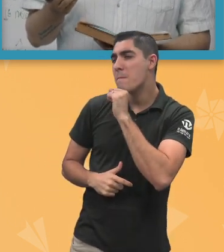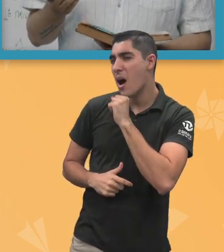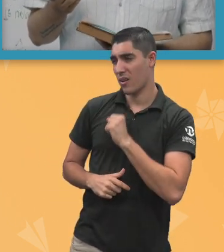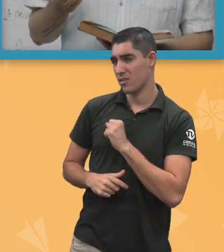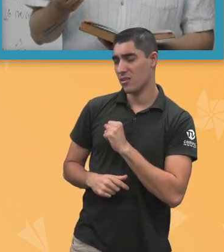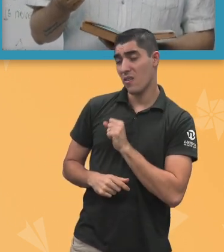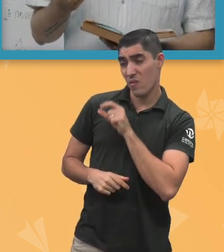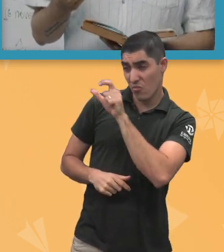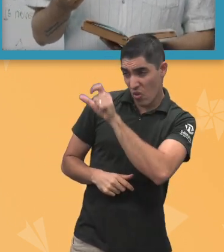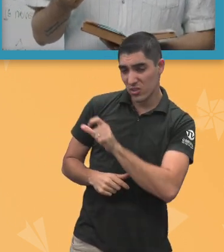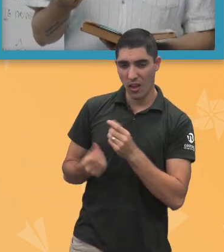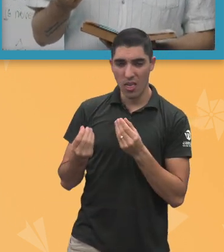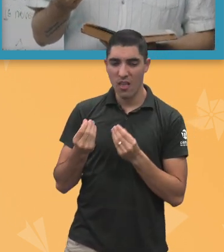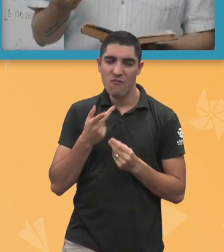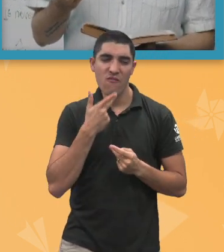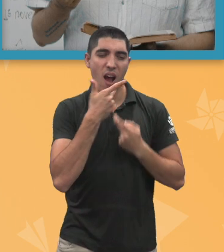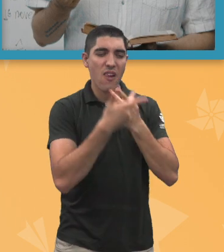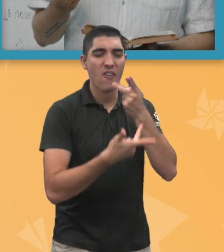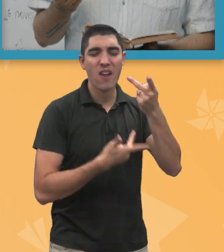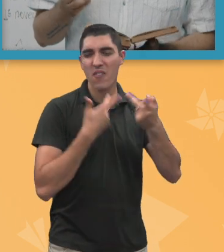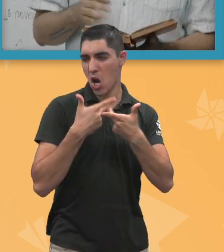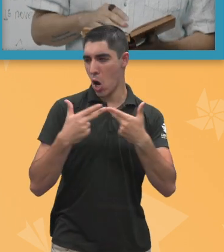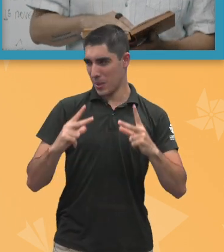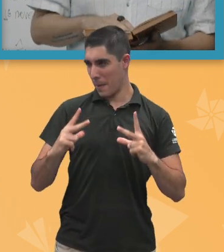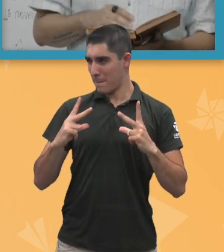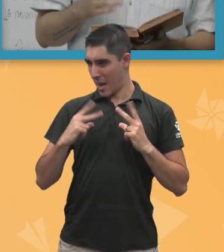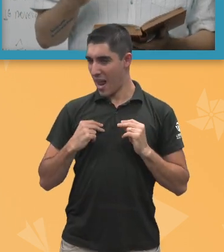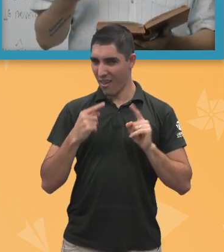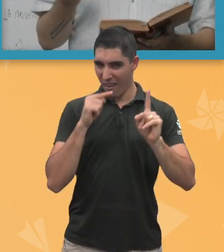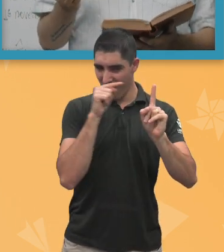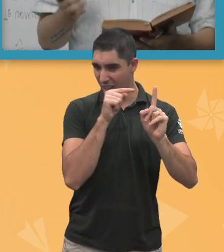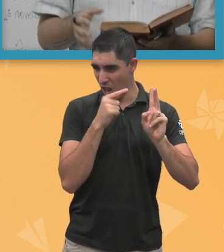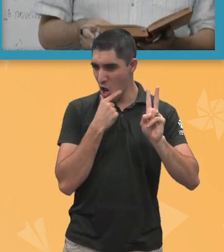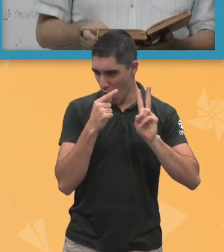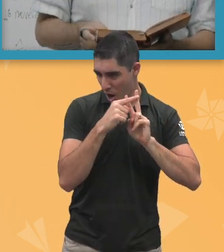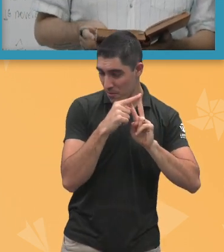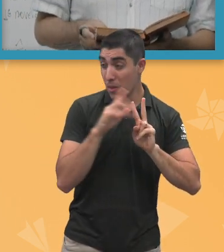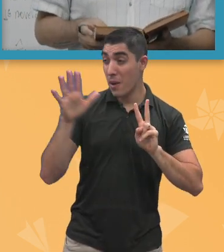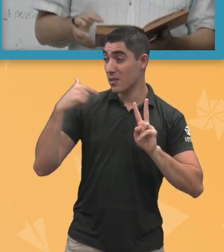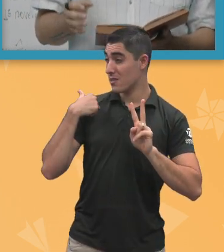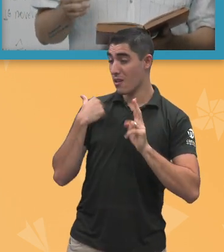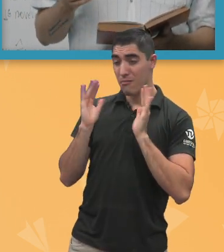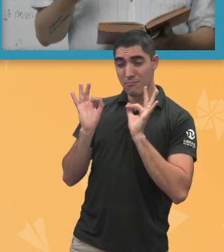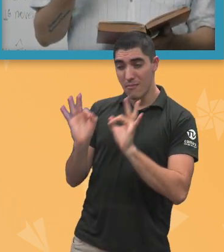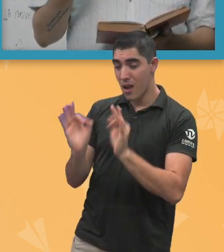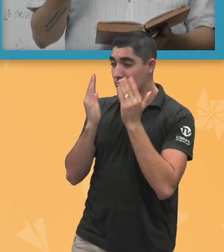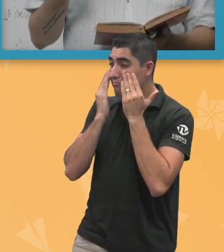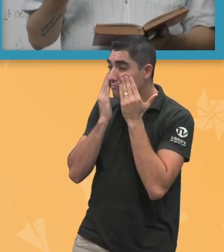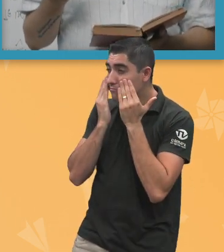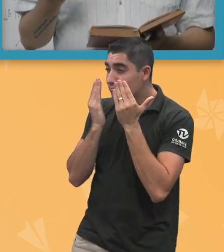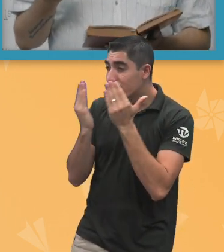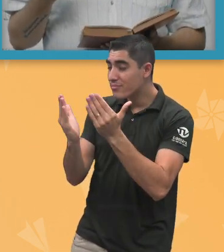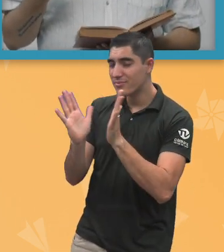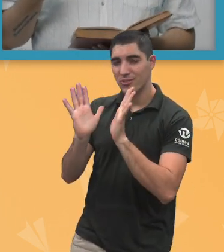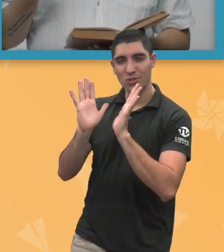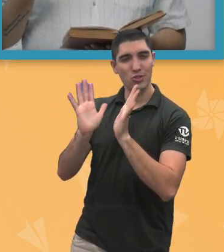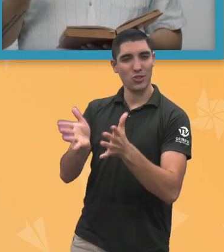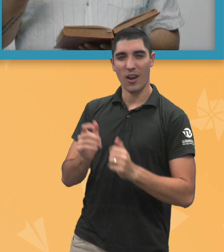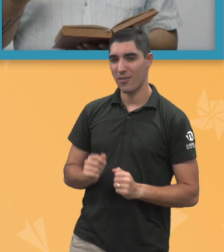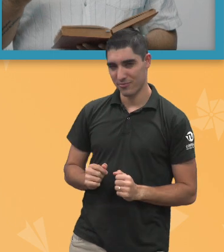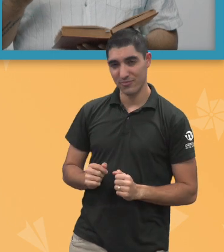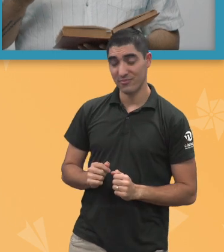imerecidos, pois se não fui enganada pelos meus olhos, nenhuma virtude o